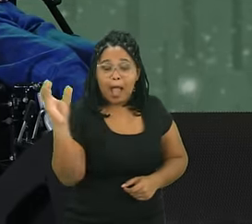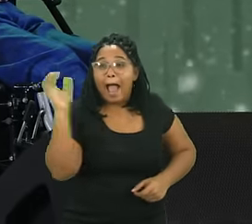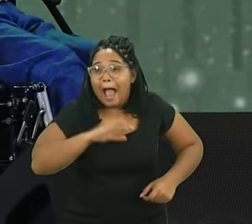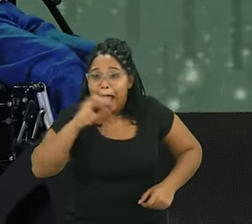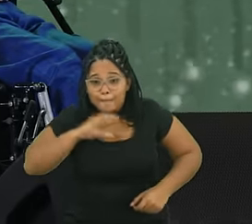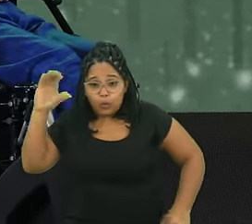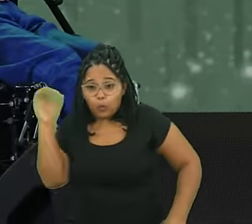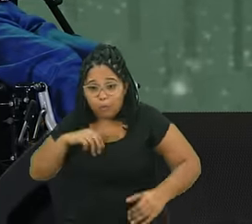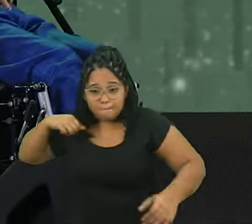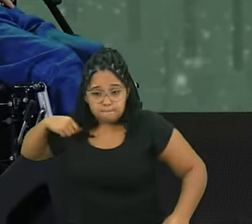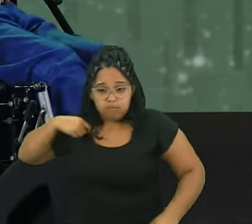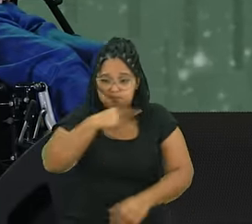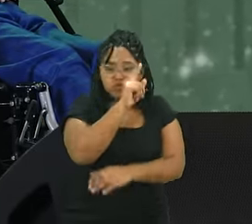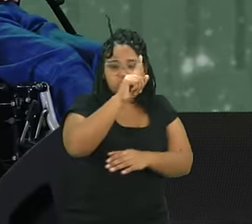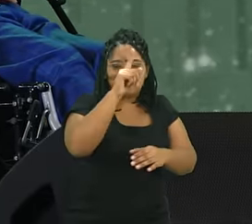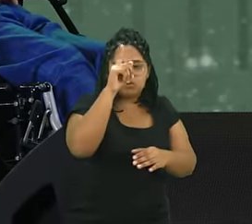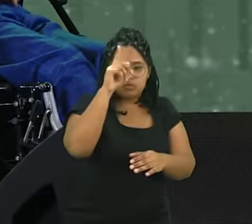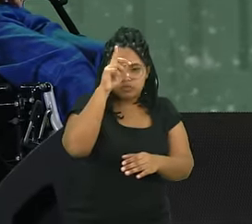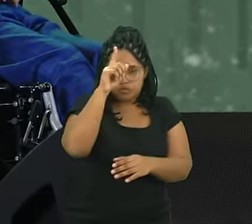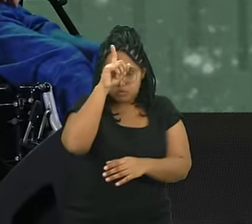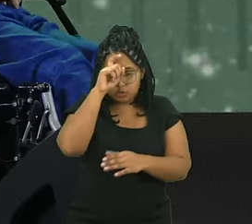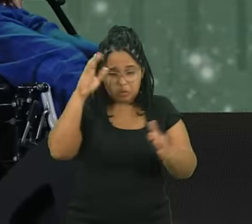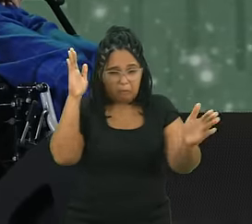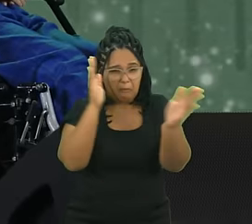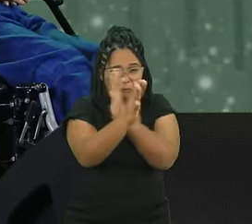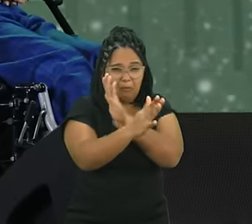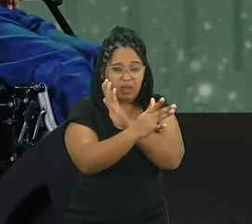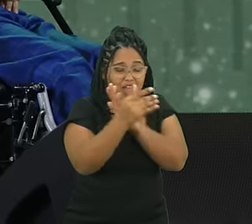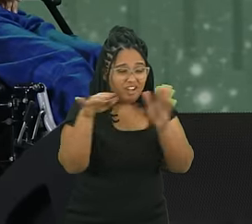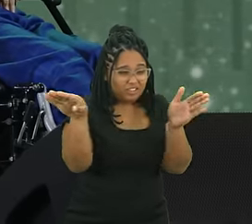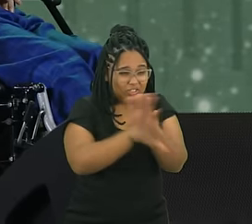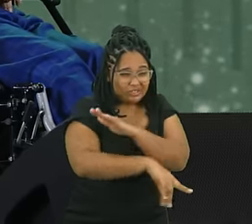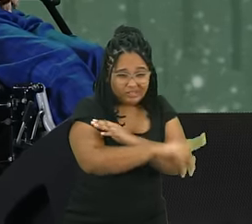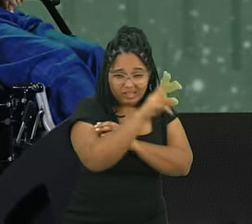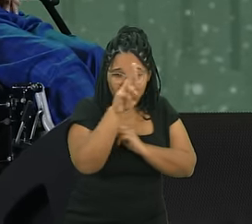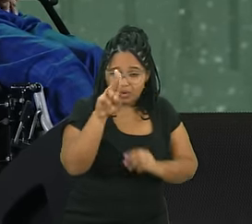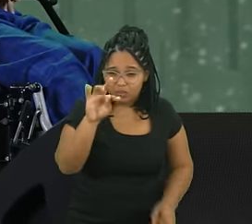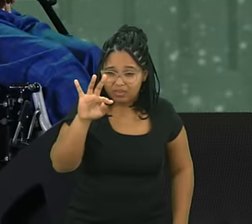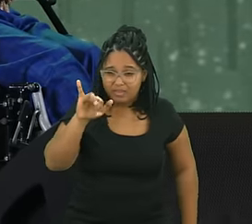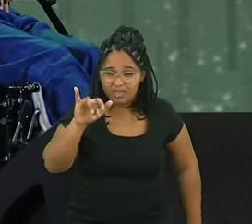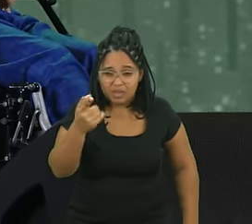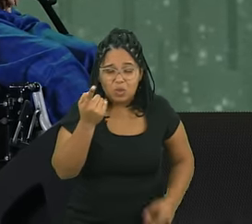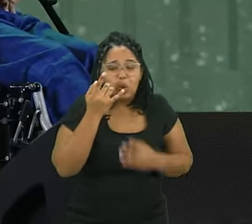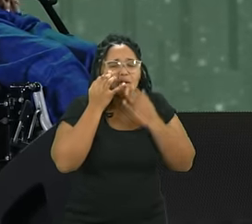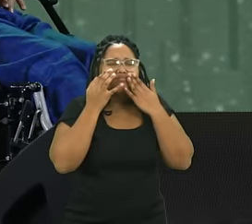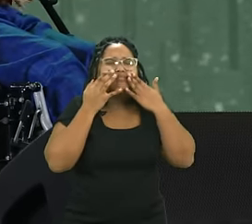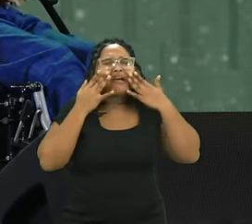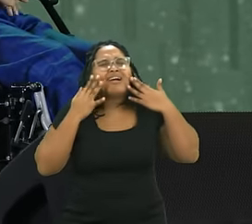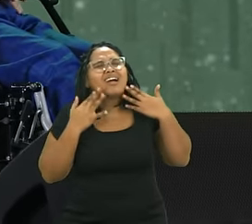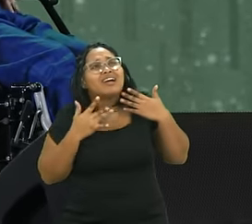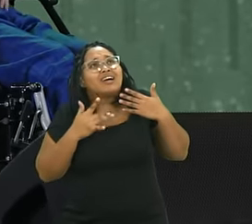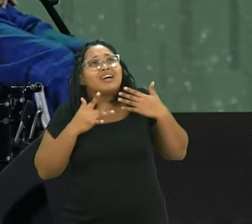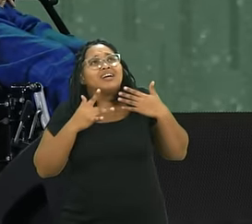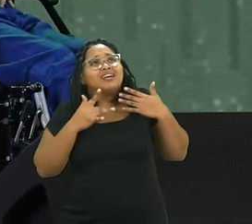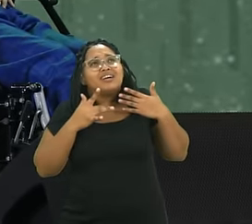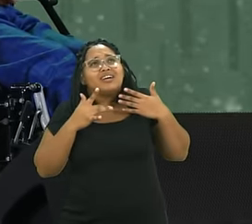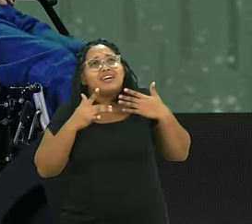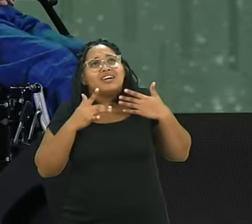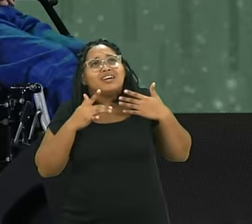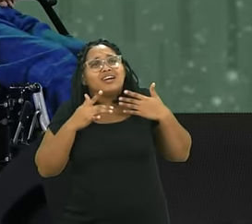Quando eu chego na UTI, o meu esposo começa a chorar e disse: Débora, eu tive esta